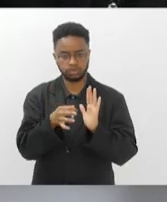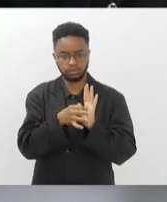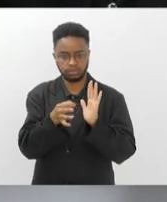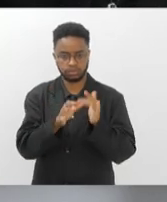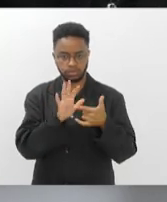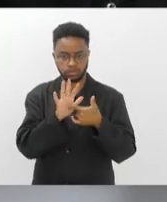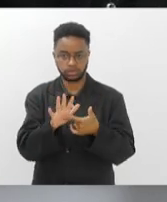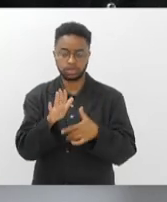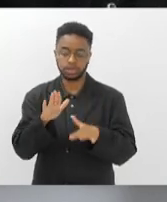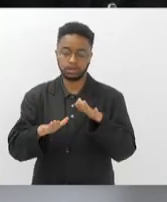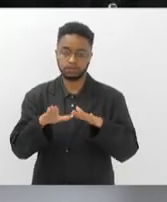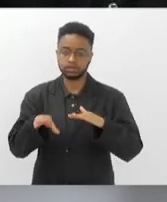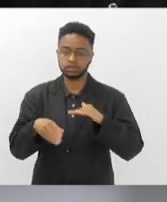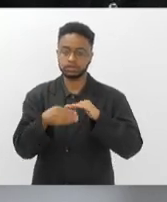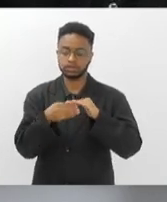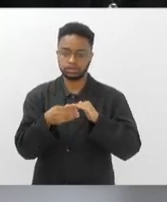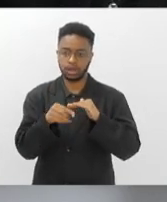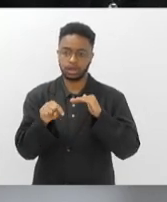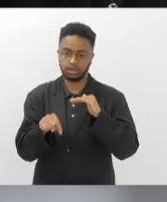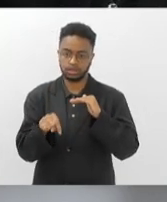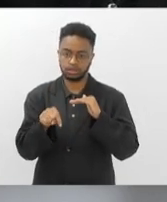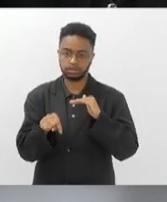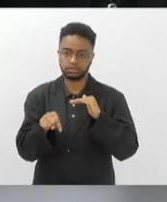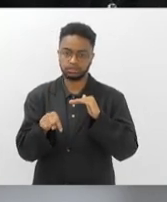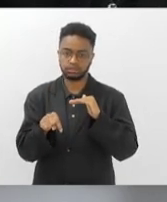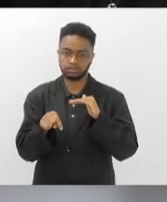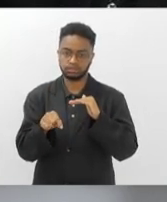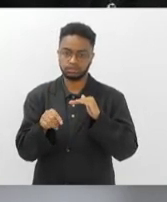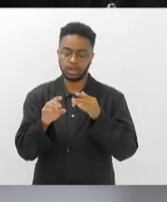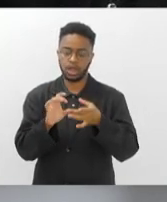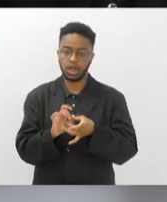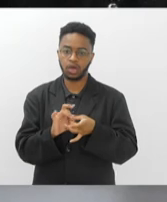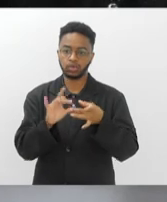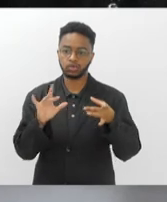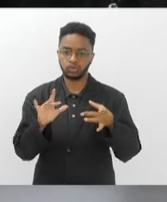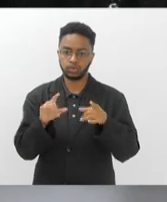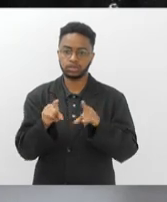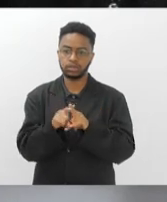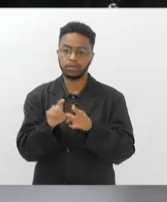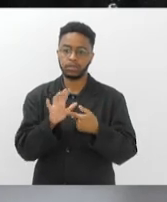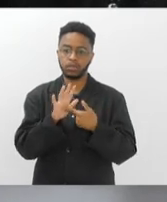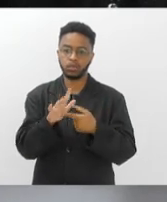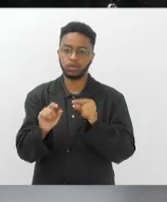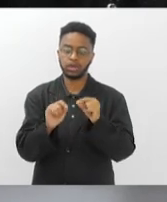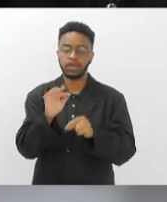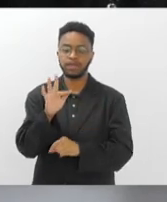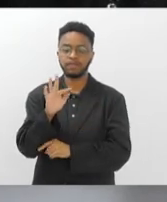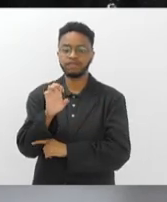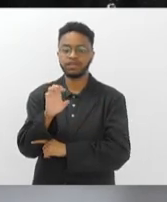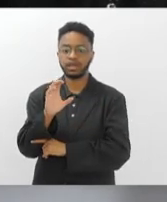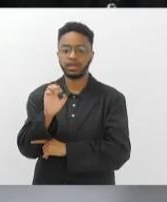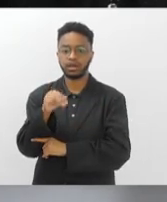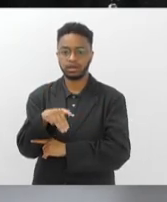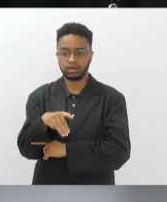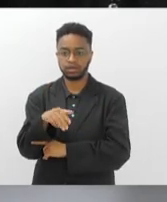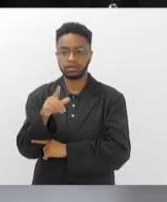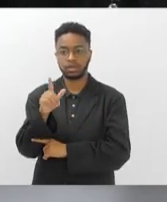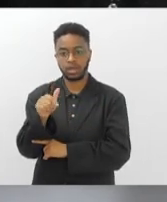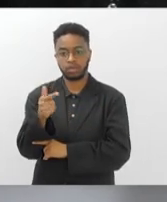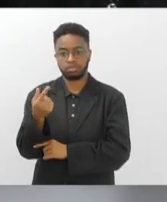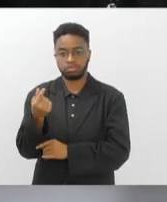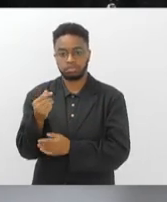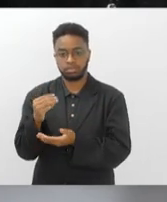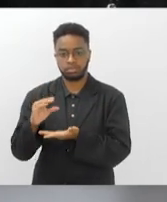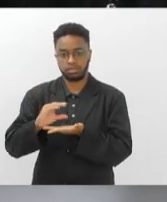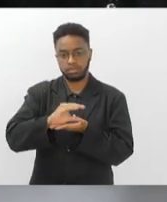discussão. De repente, fazer uma emenda aqui, já autorizando ou apontando, por exemplo, o FECAM como fonte de custeio